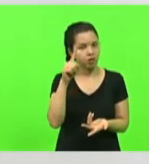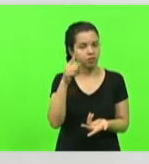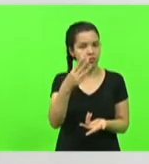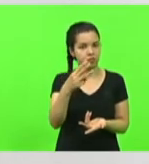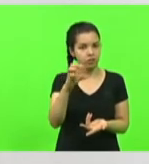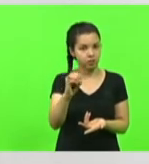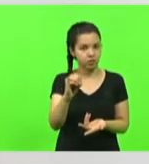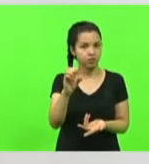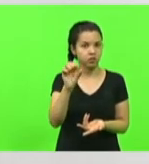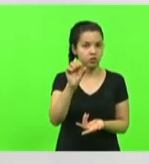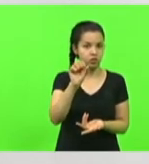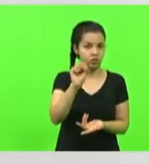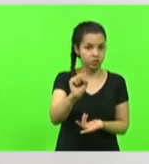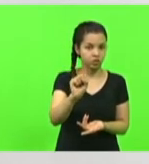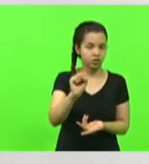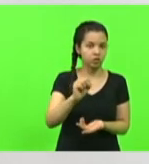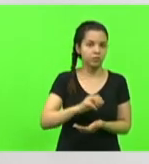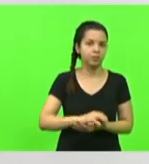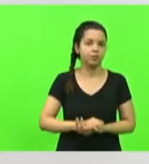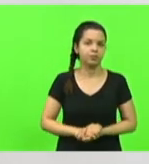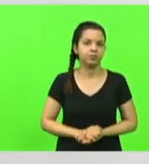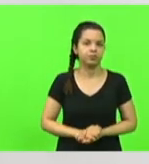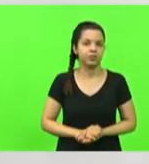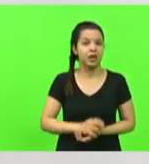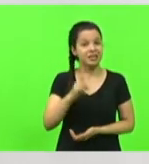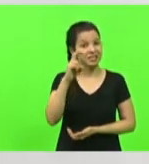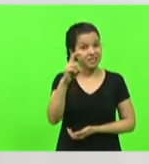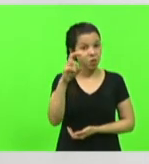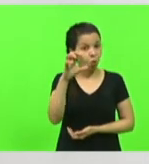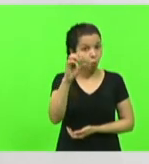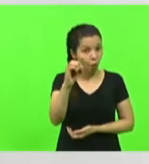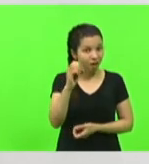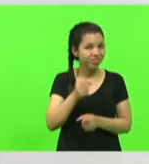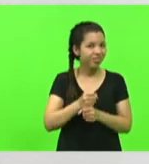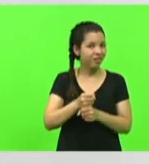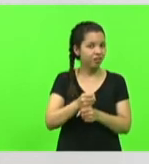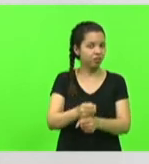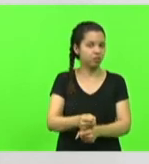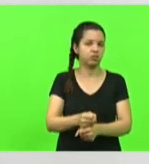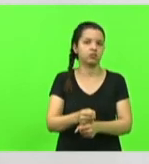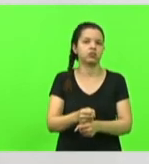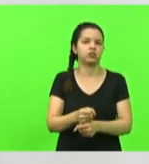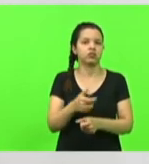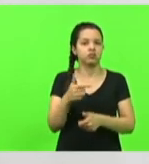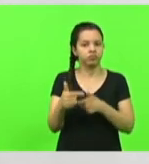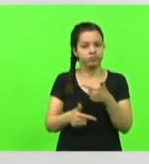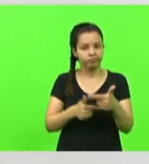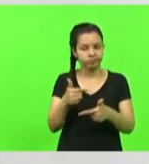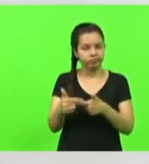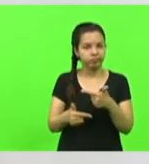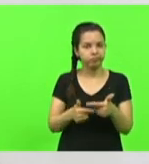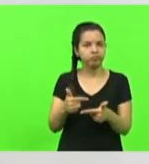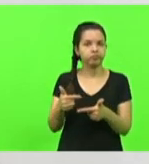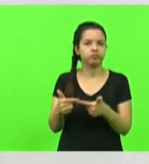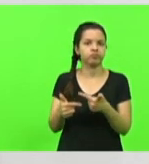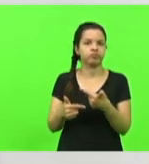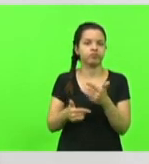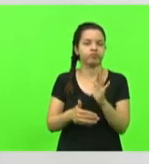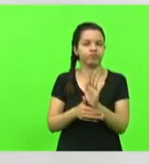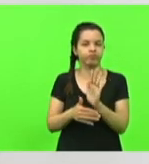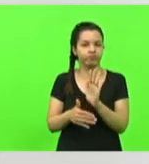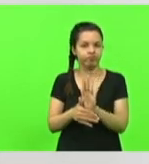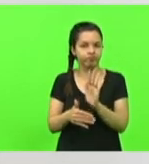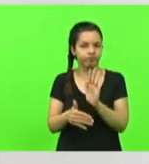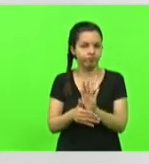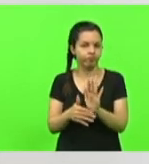anos de relevantes serviços prestados à nossa comunidade. Quero lembrar também